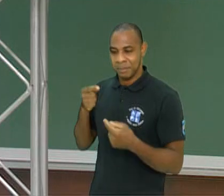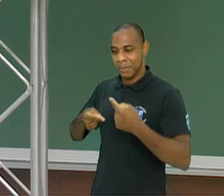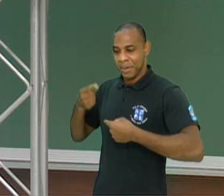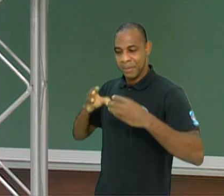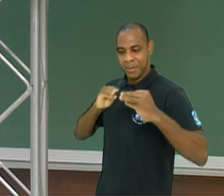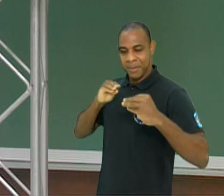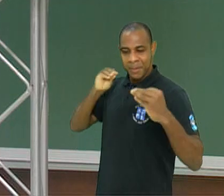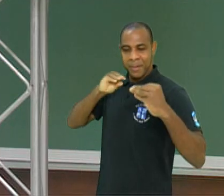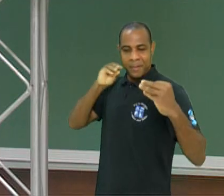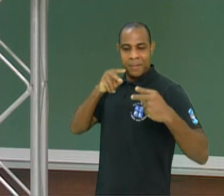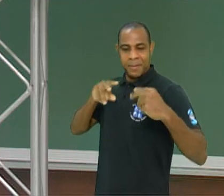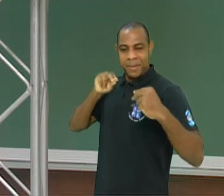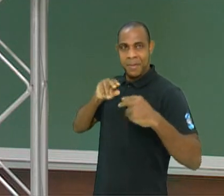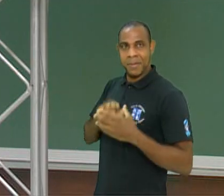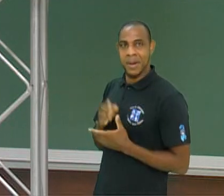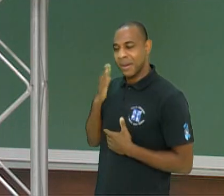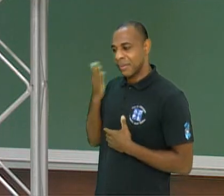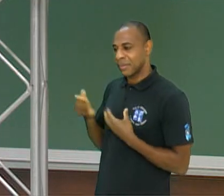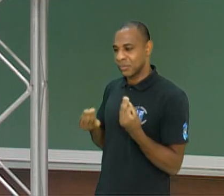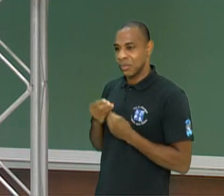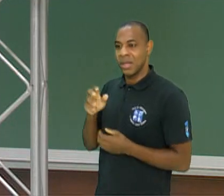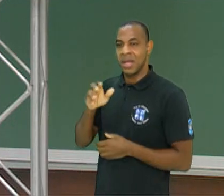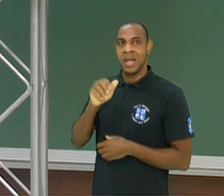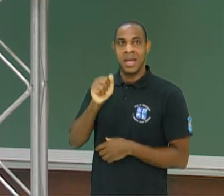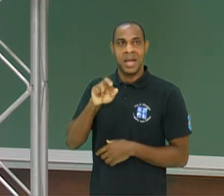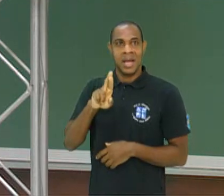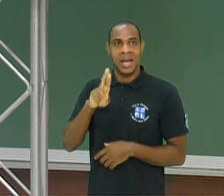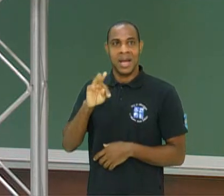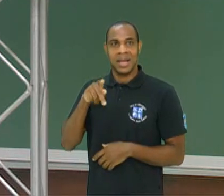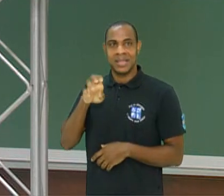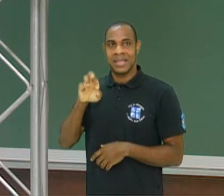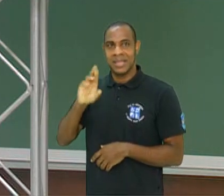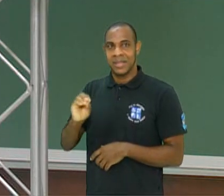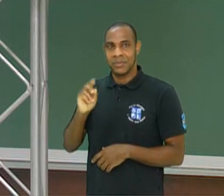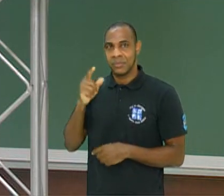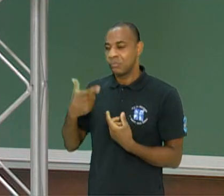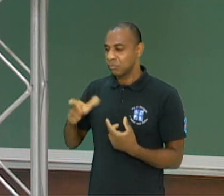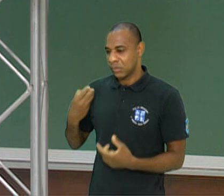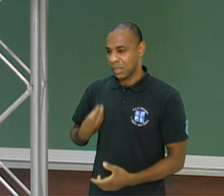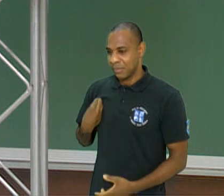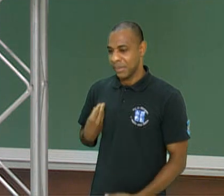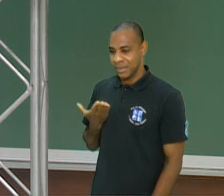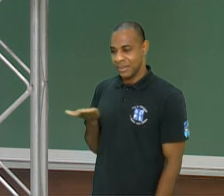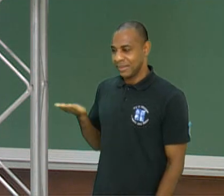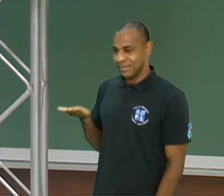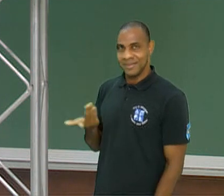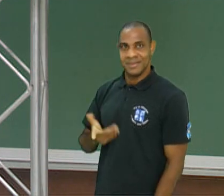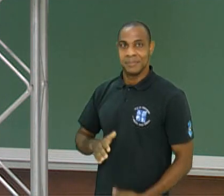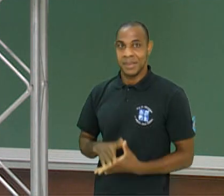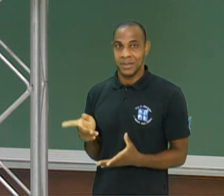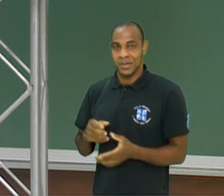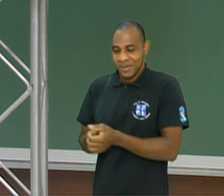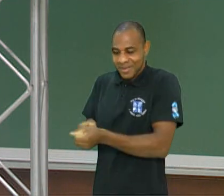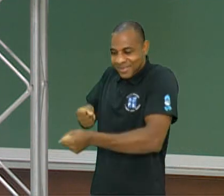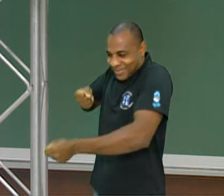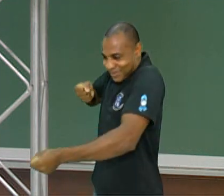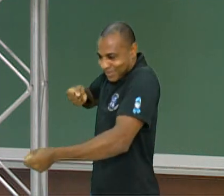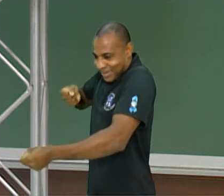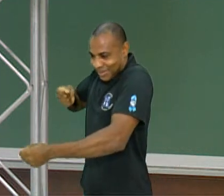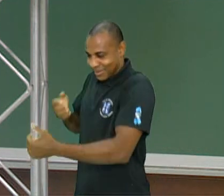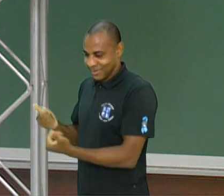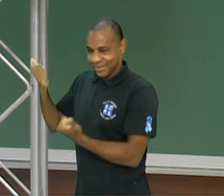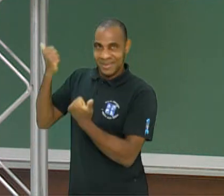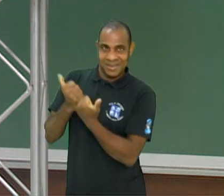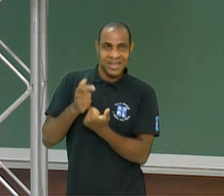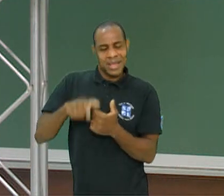justamente a situação do arqueiro, que é o Arrow, de não estar aqui e, no caso, Cupido tomando o lugar dele, né?